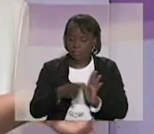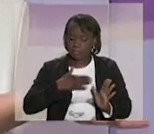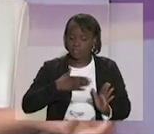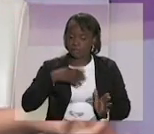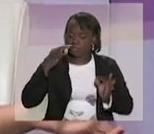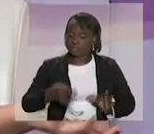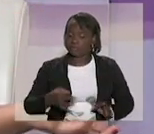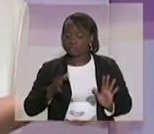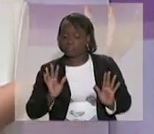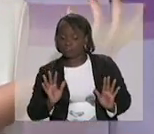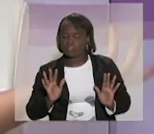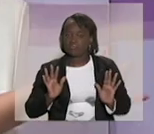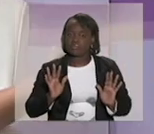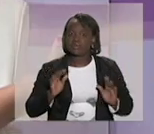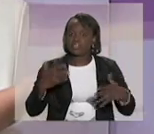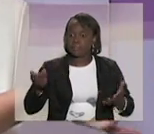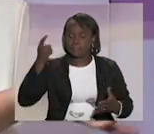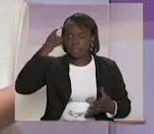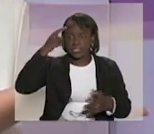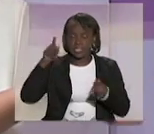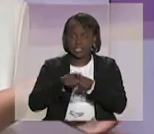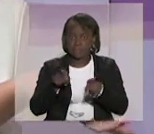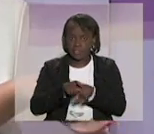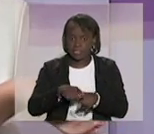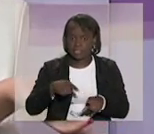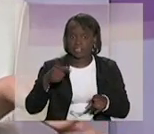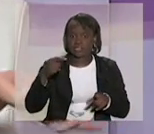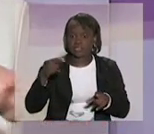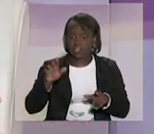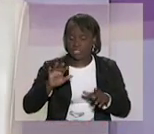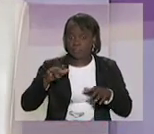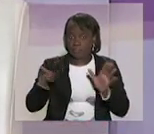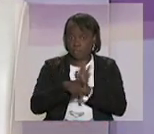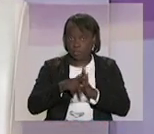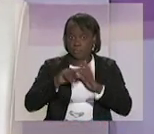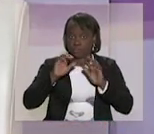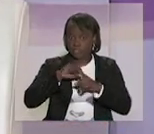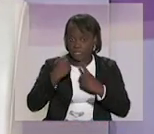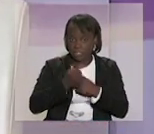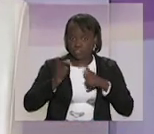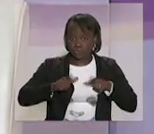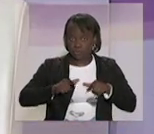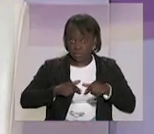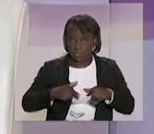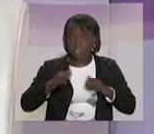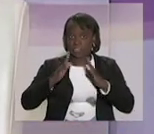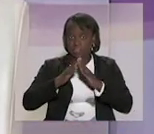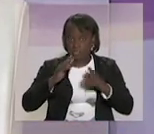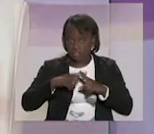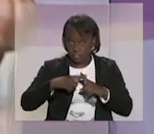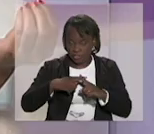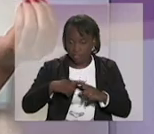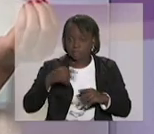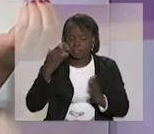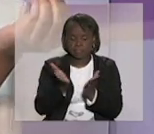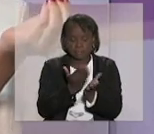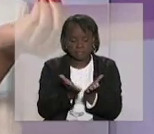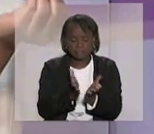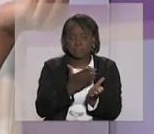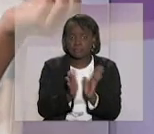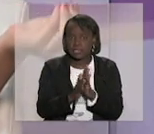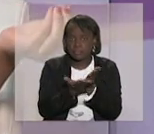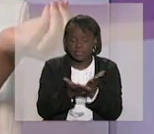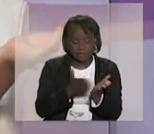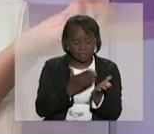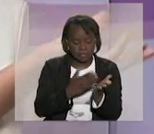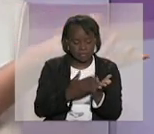realmente daquele marido. Então, a gente pensa também, nós somos uma sociedade judaico-cristã. E se a gente olha certas partes da Bíblia,